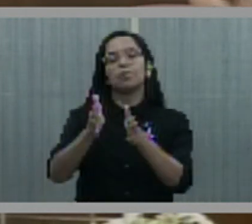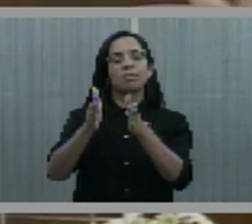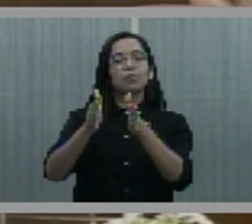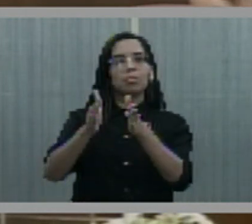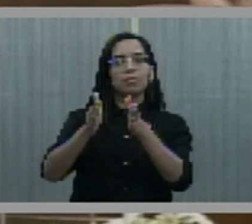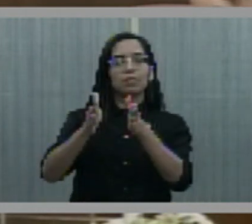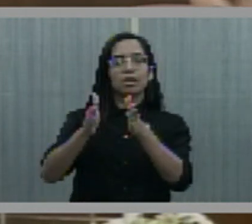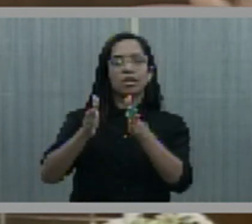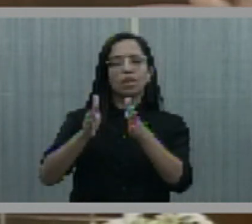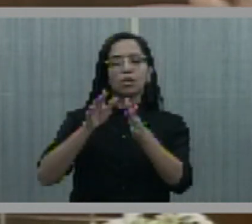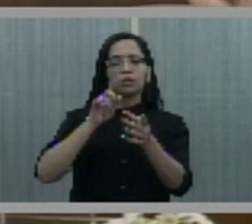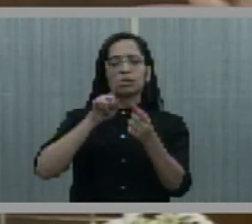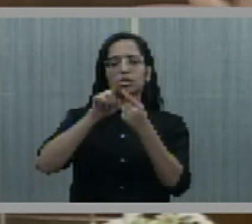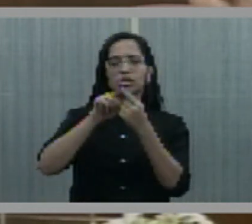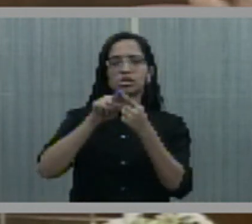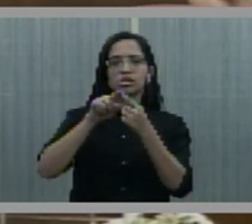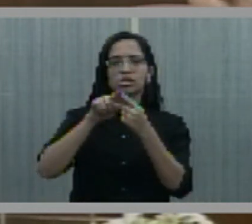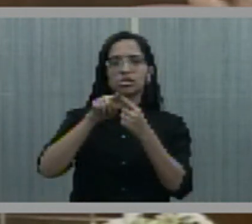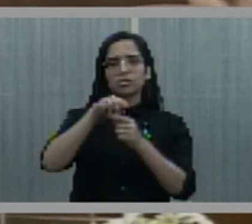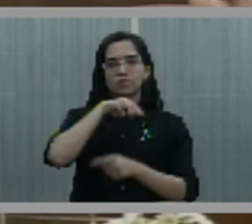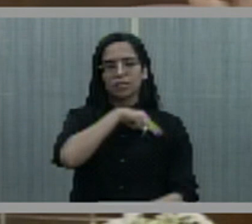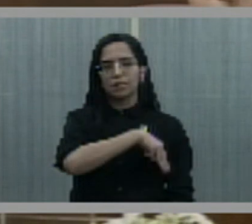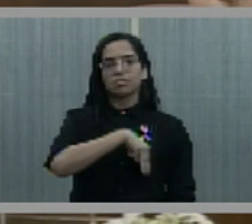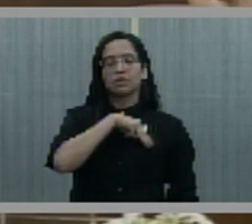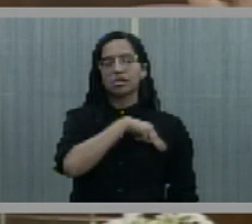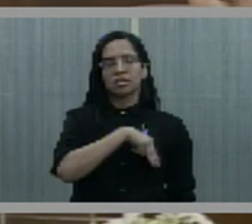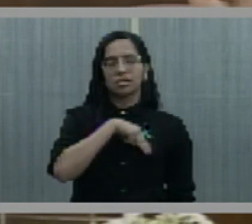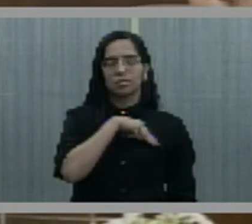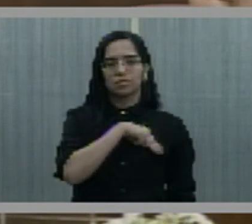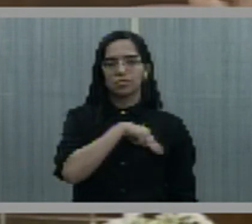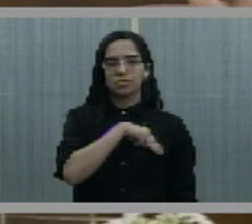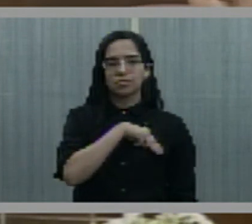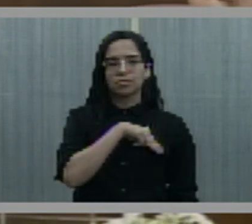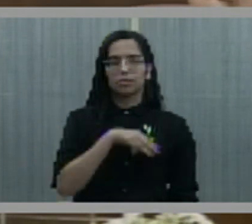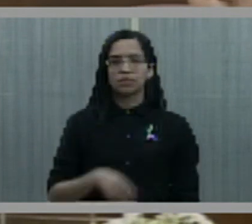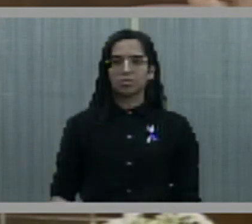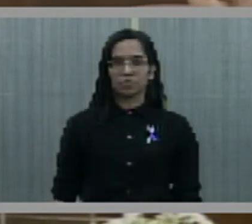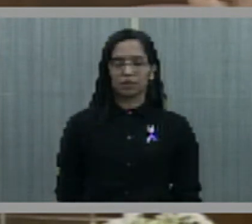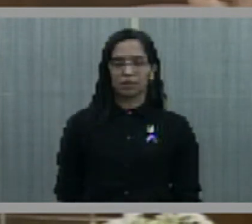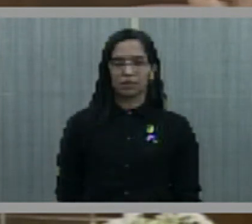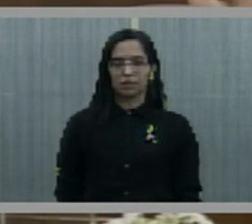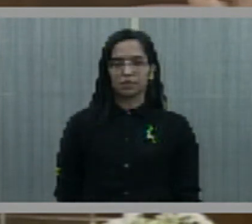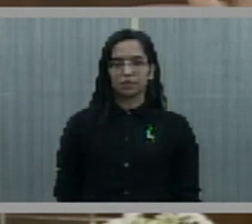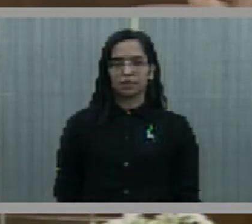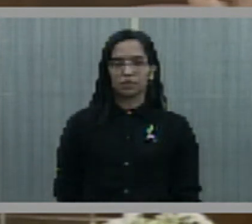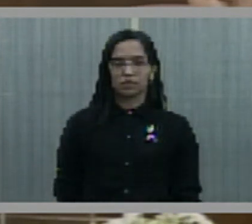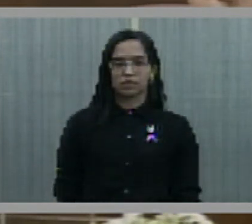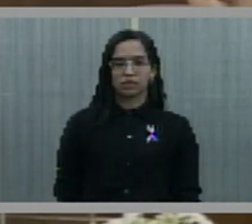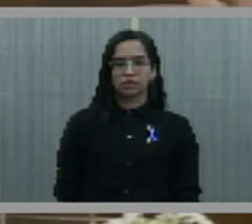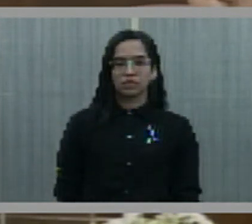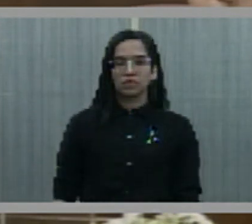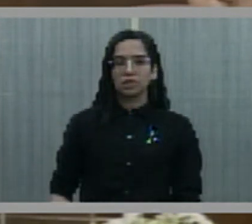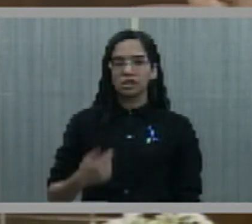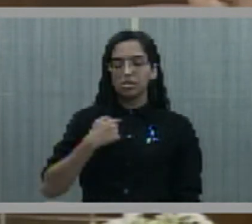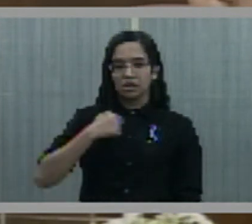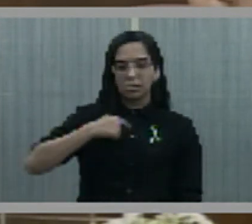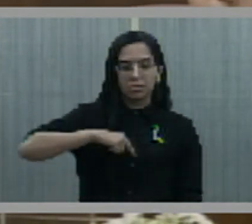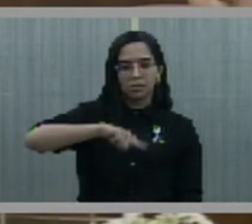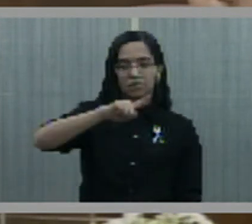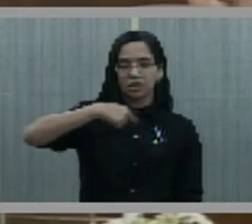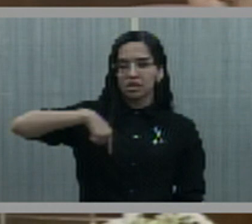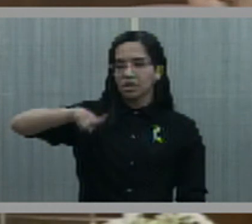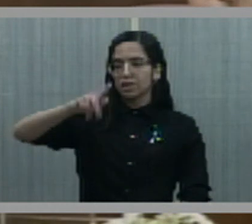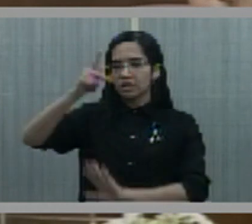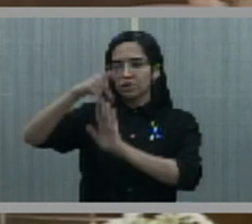num carisma de missão que aos poucos foi se consolidando. E isso na medida em que fui me lançando nos projetos de